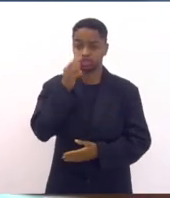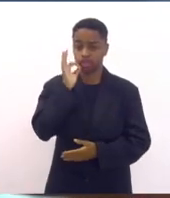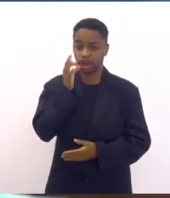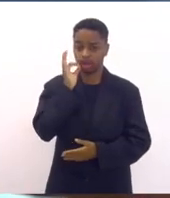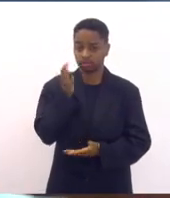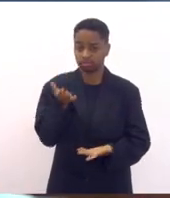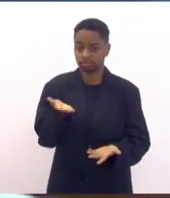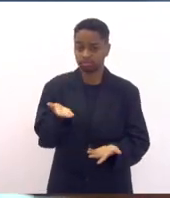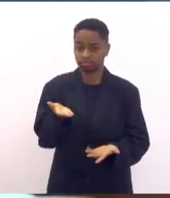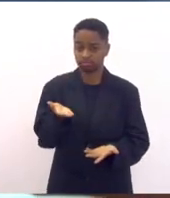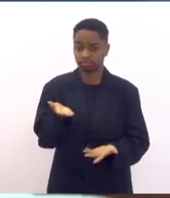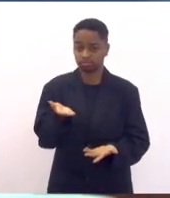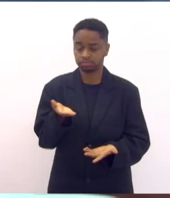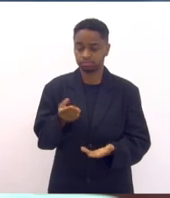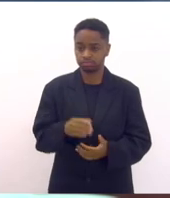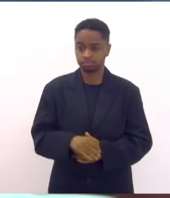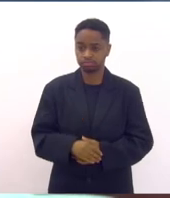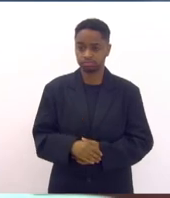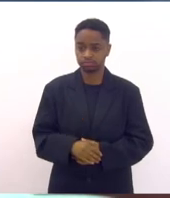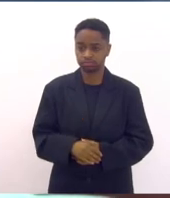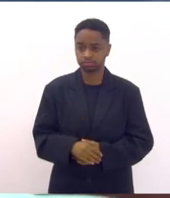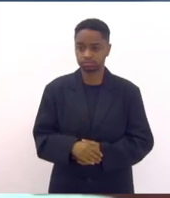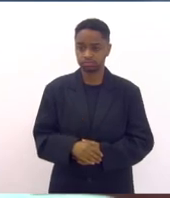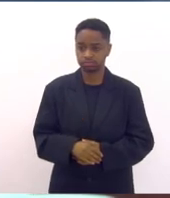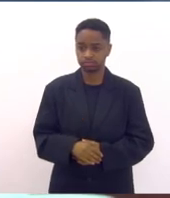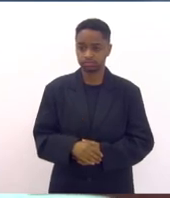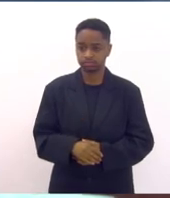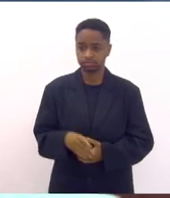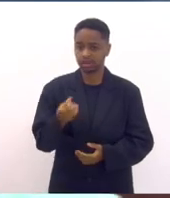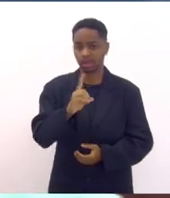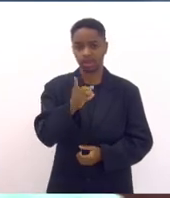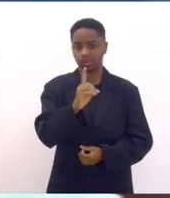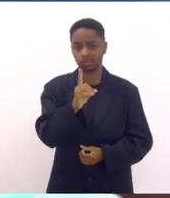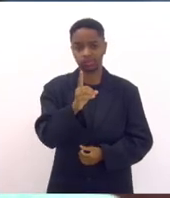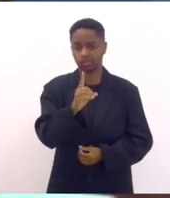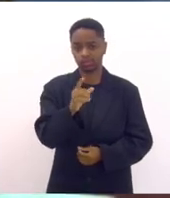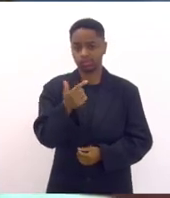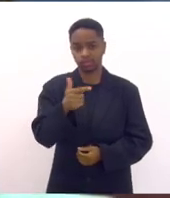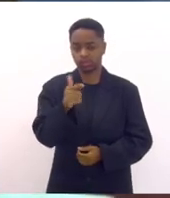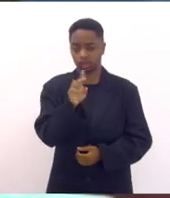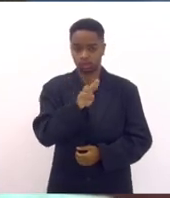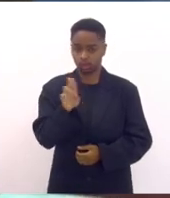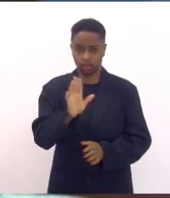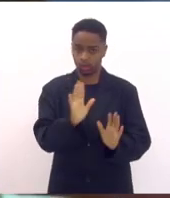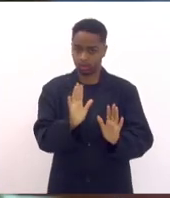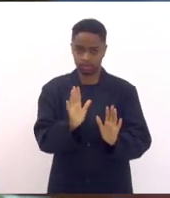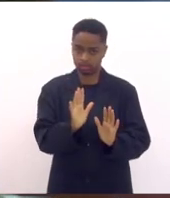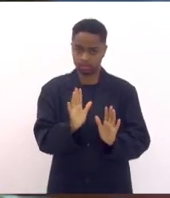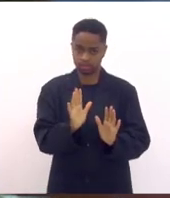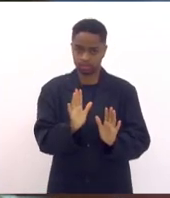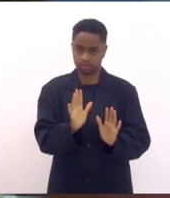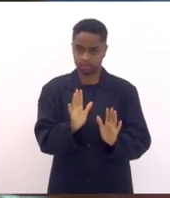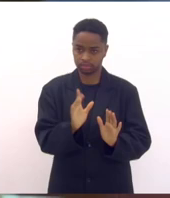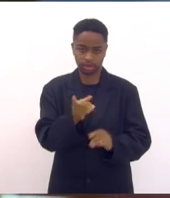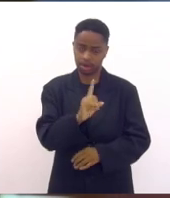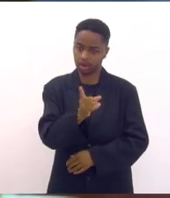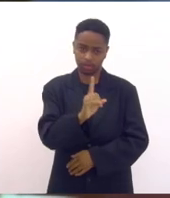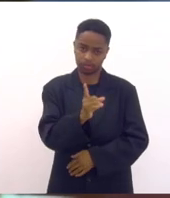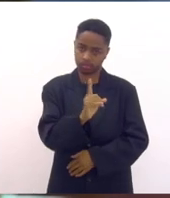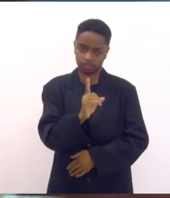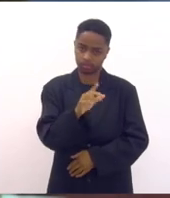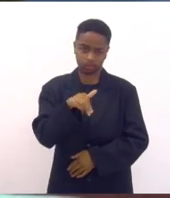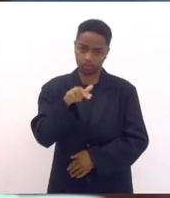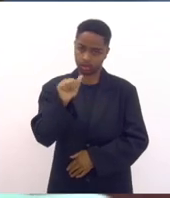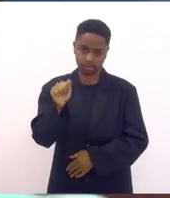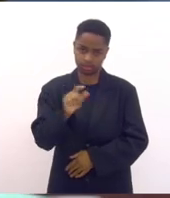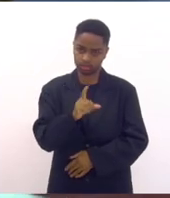para o nome Doo A gente pede não nós não temos um nome não Nunca